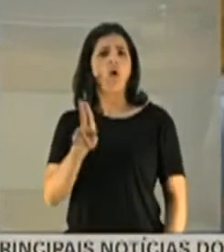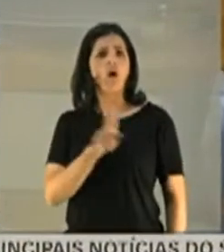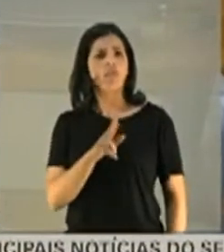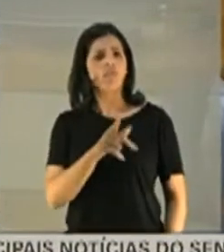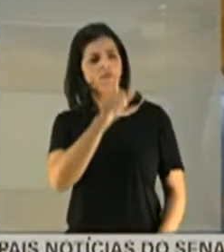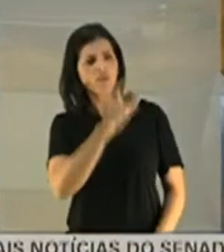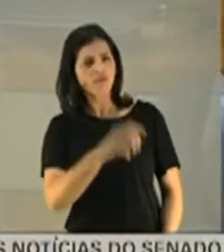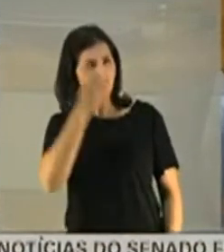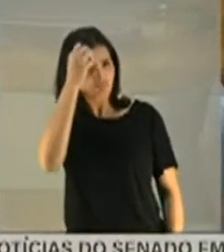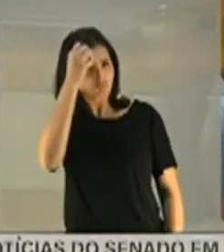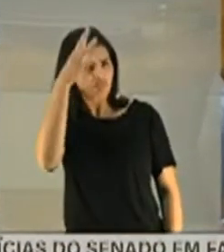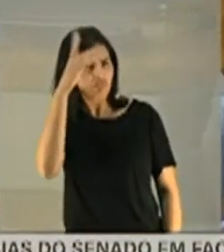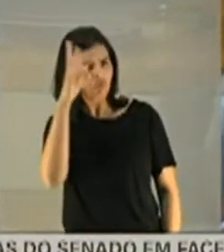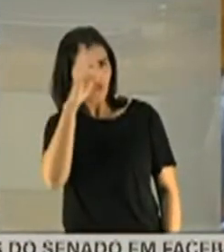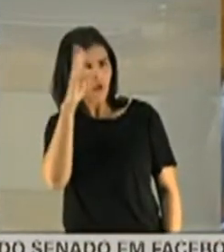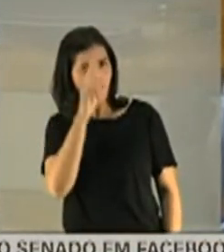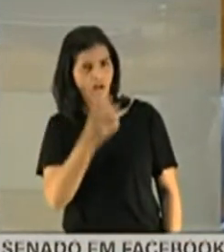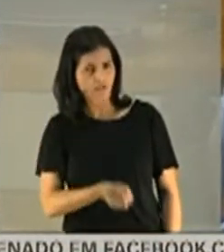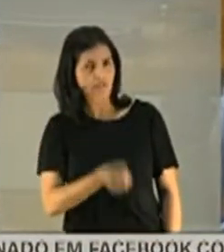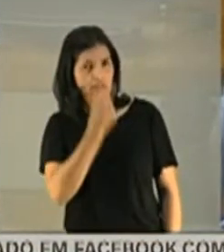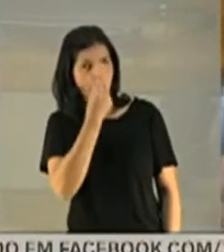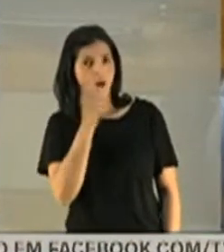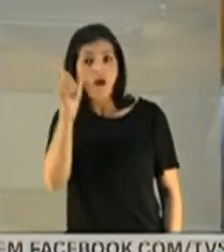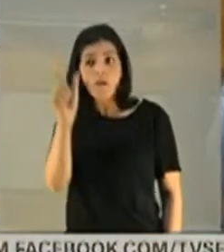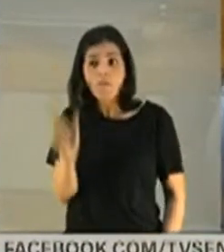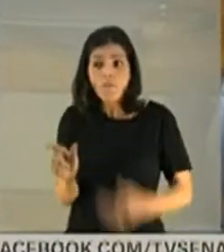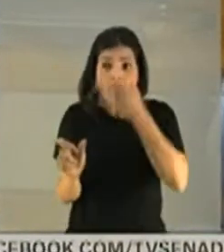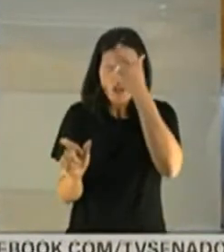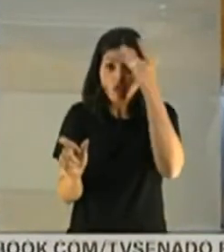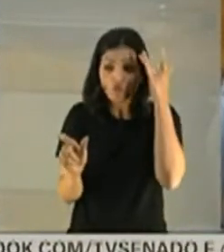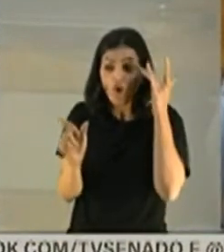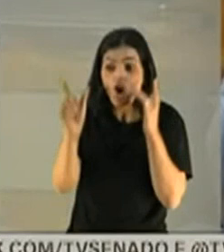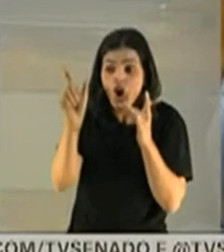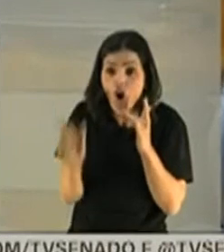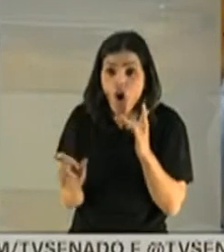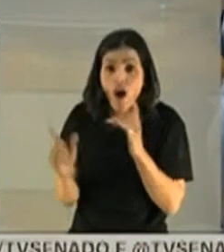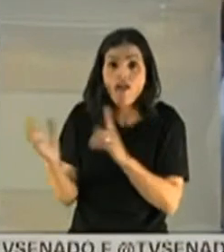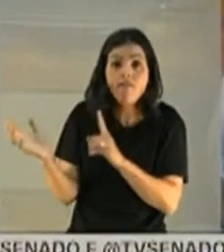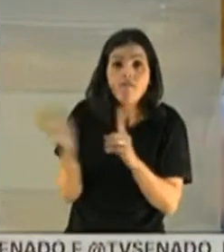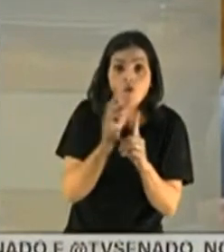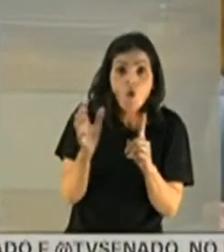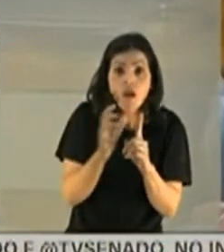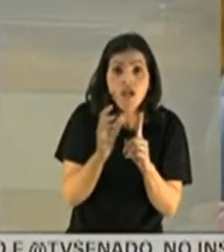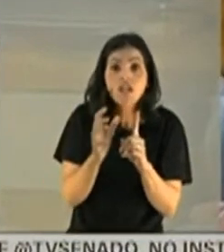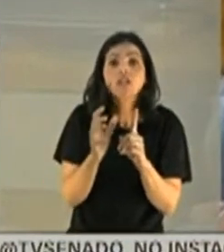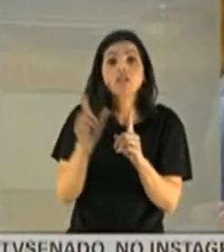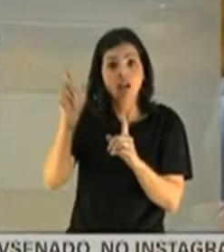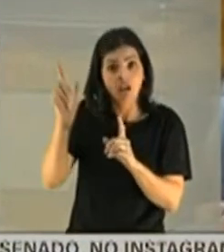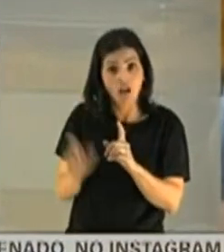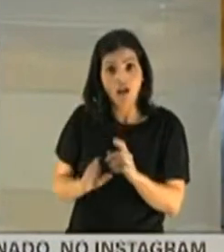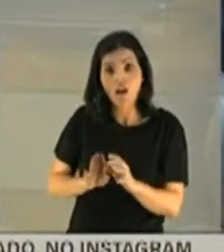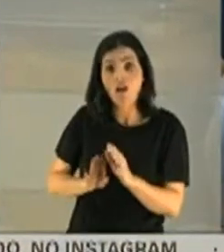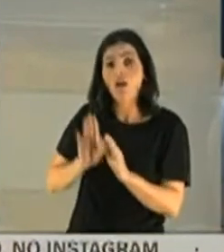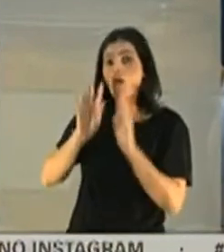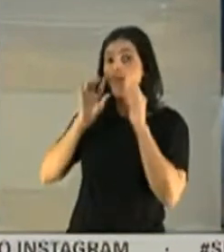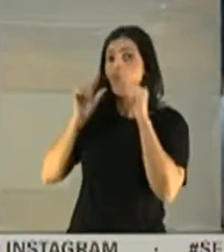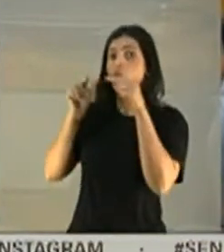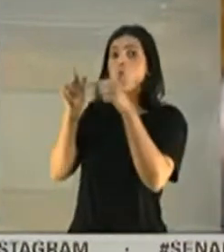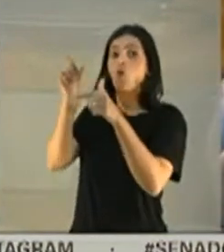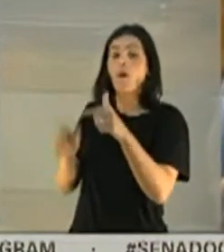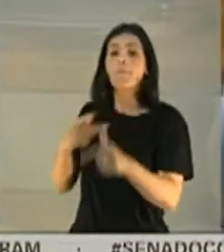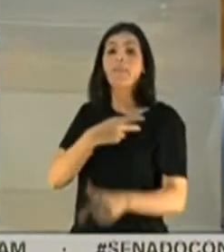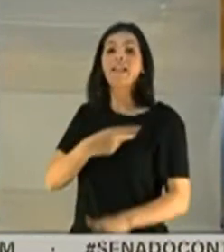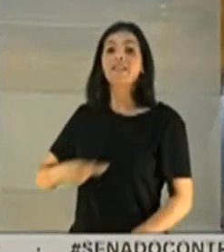o senhor não lembrar, porque é uma figura influente, pelo que o senhor colocou aqui, presidente da